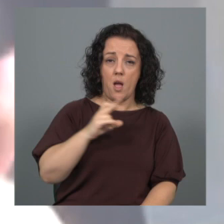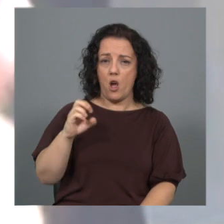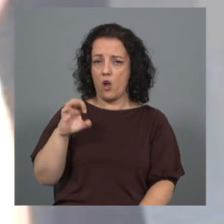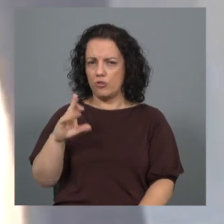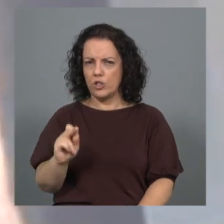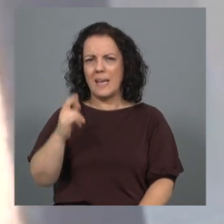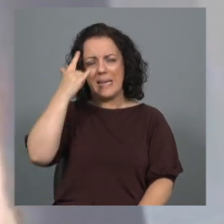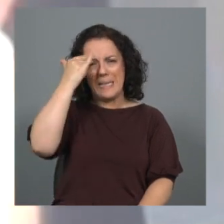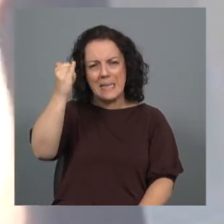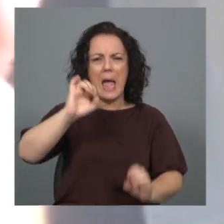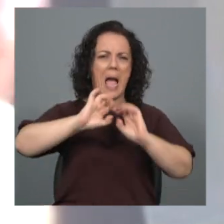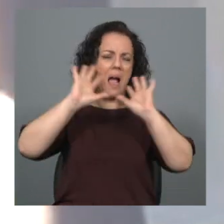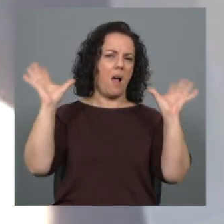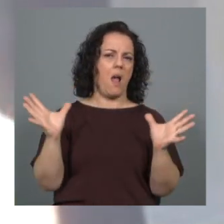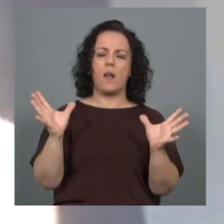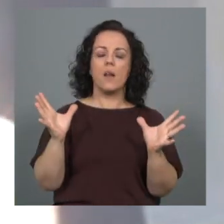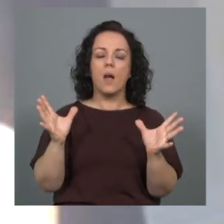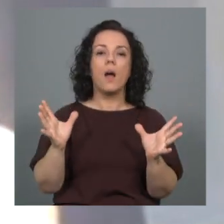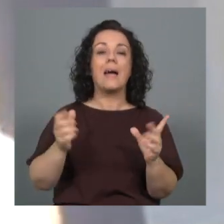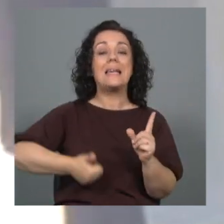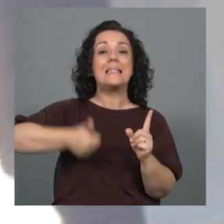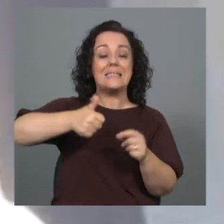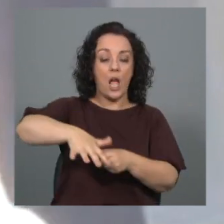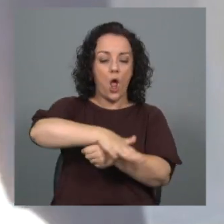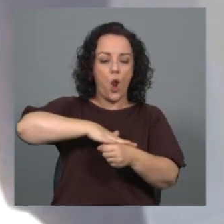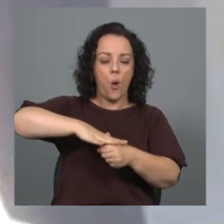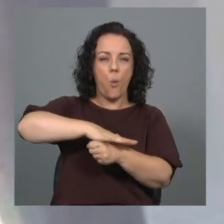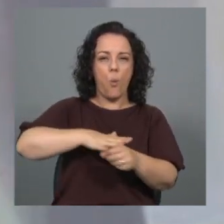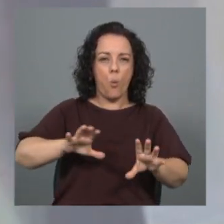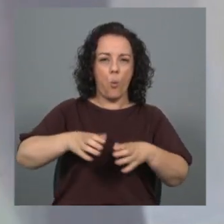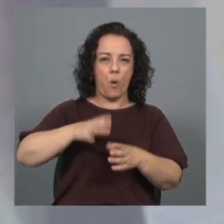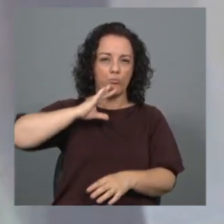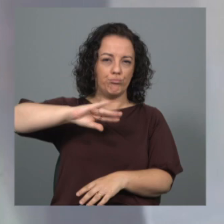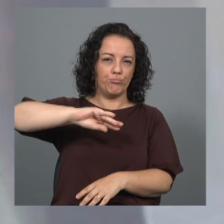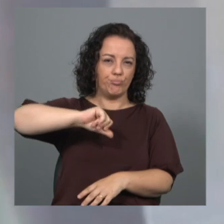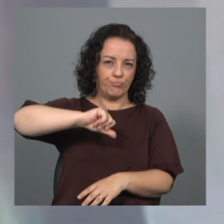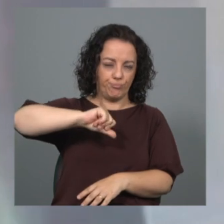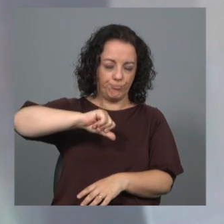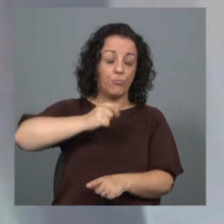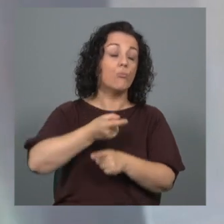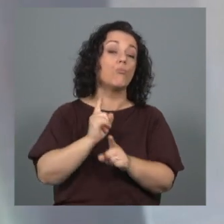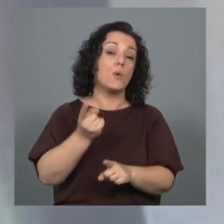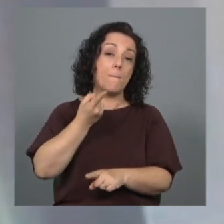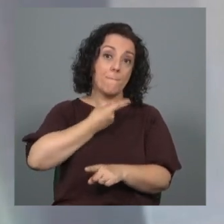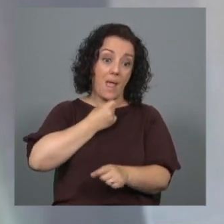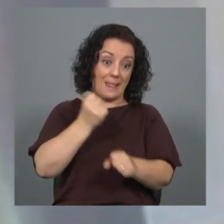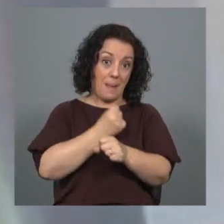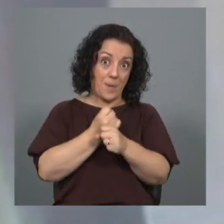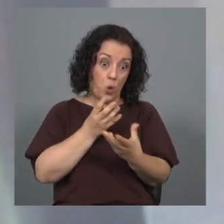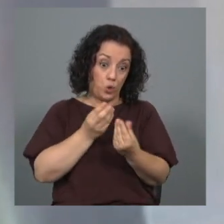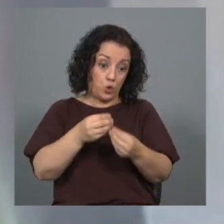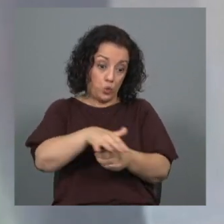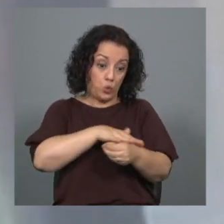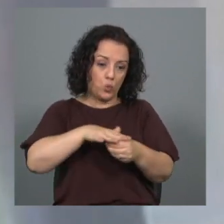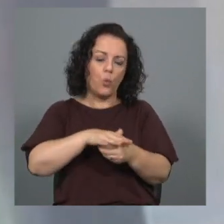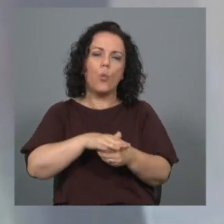clara de ênfase nas comunidades locais, porque temos que trabalhar com elas e não